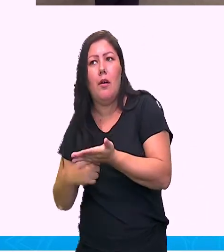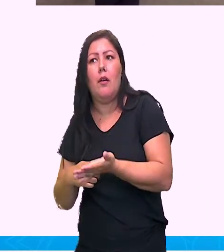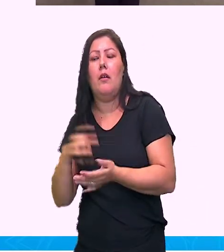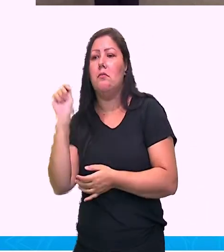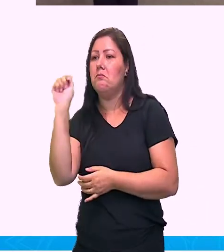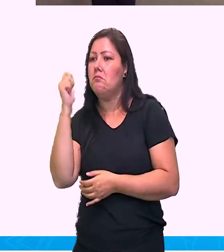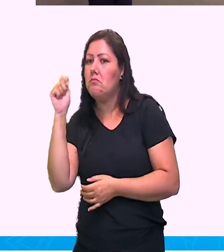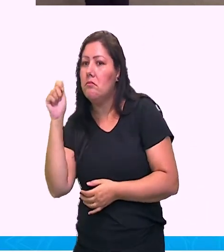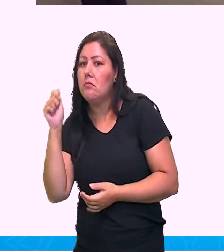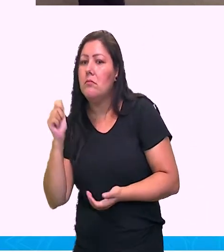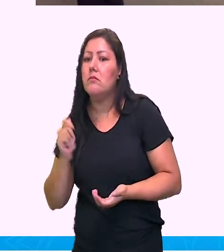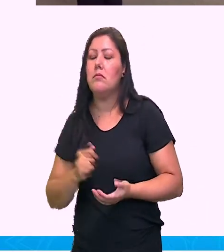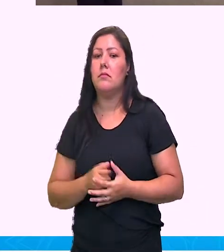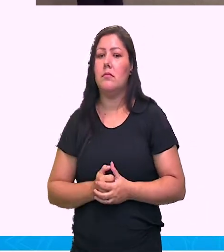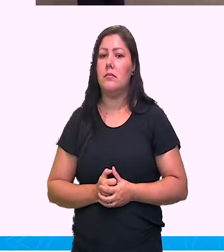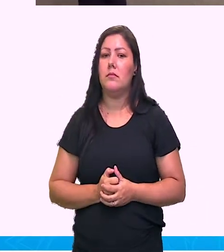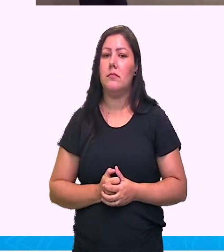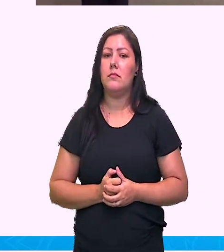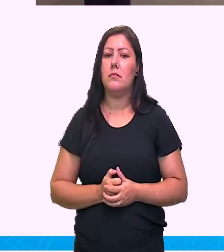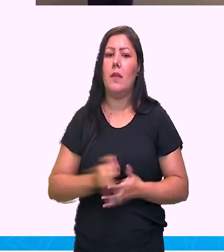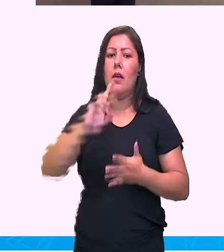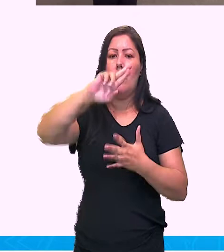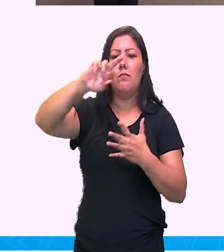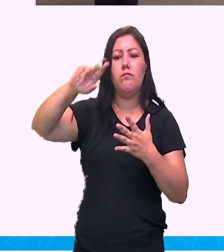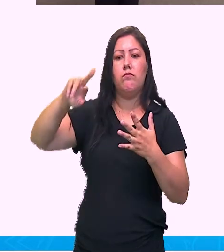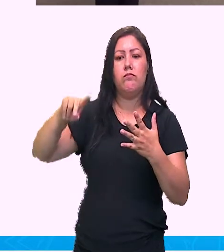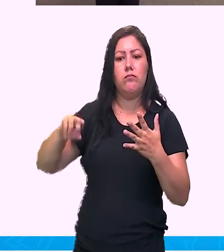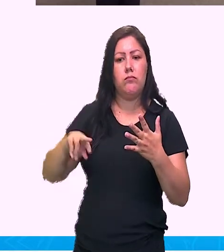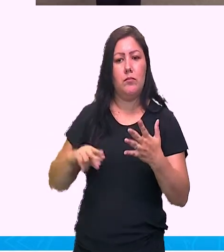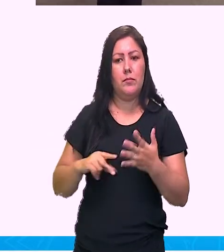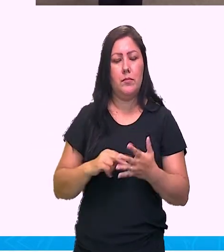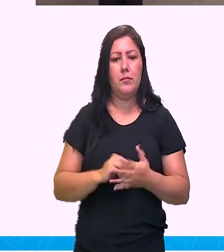acordos firmados entre esses países,